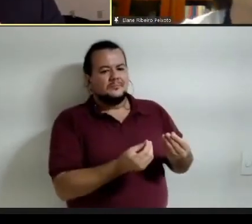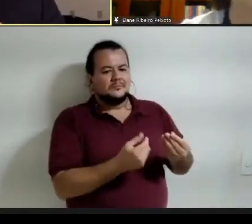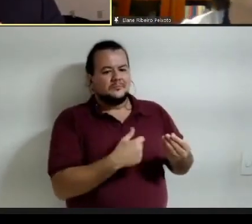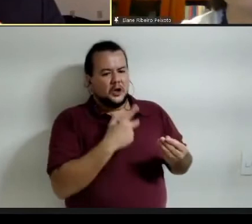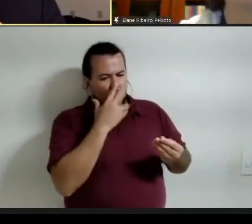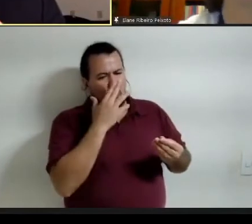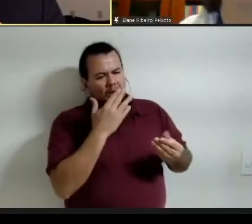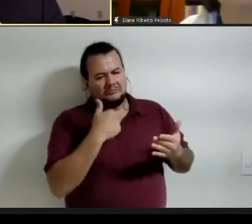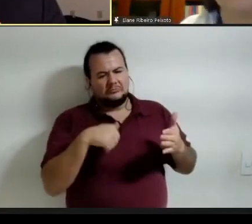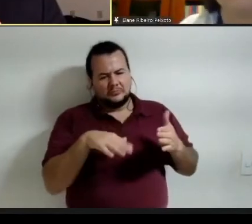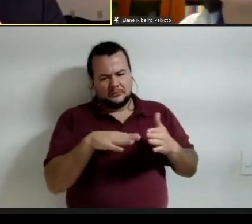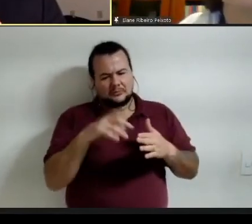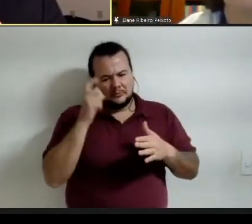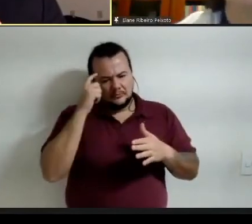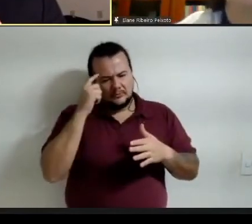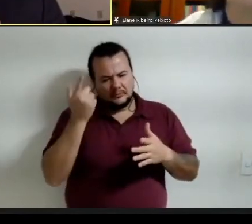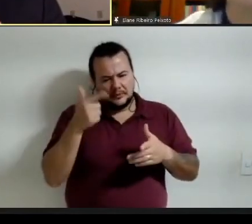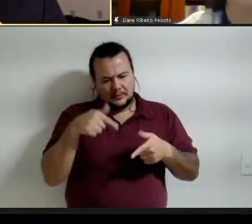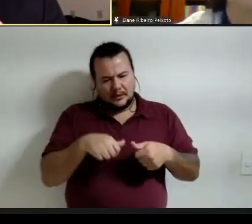nisso.